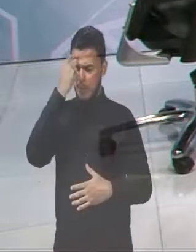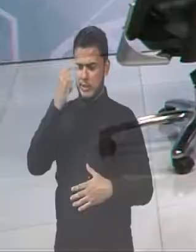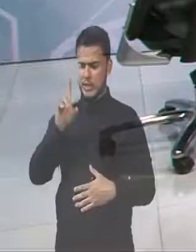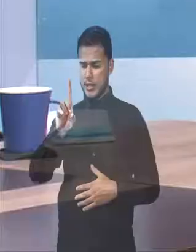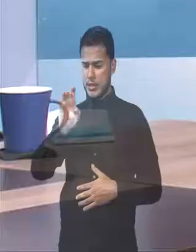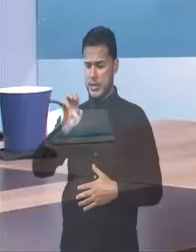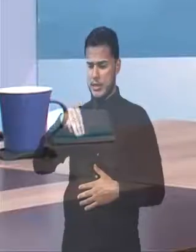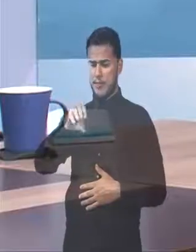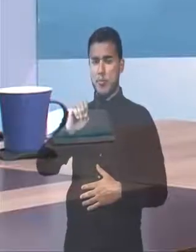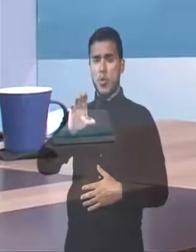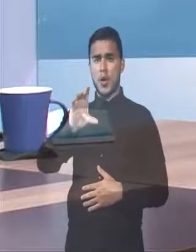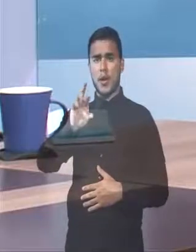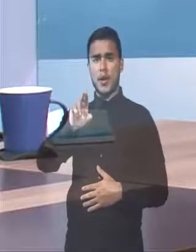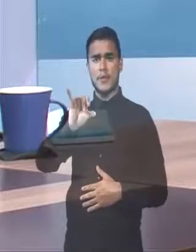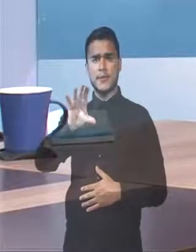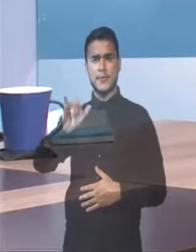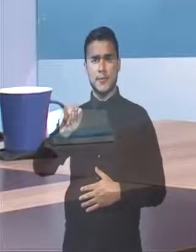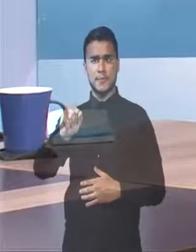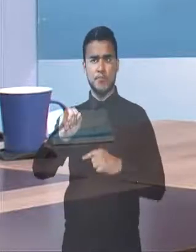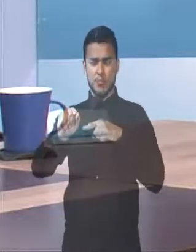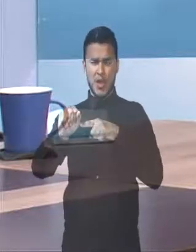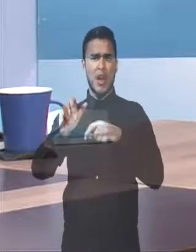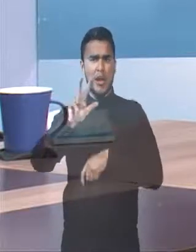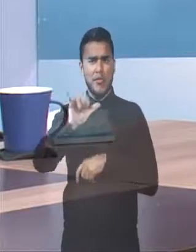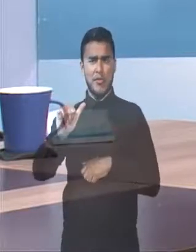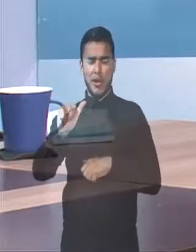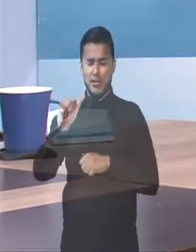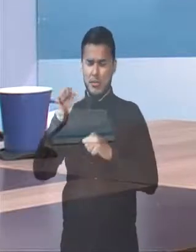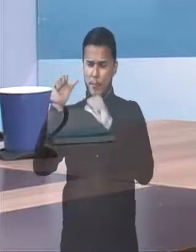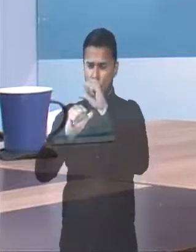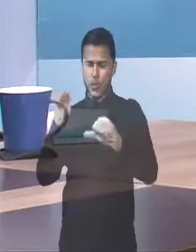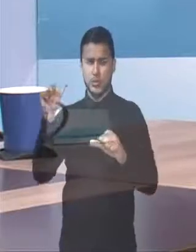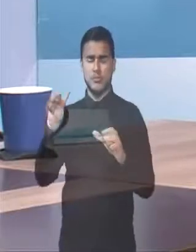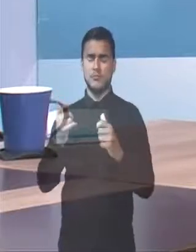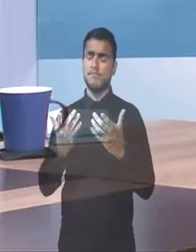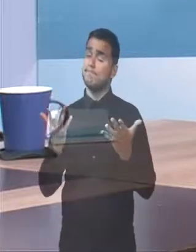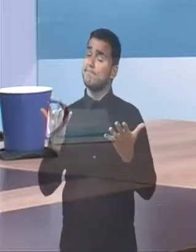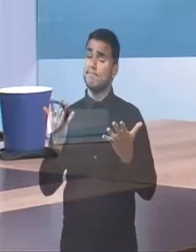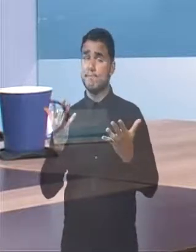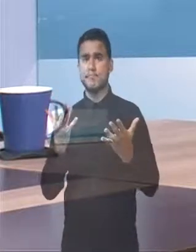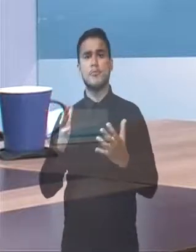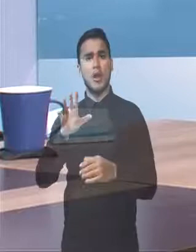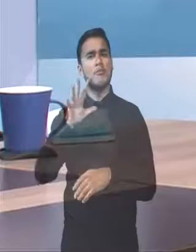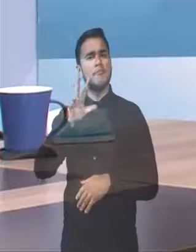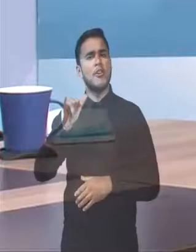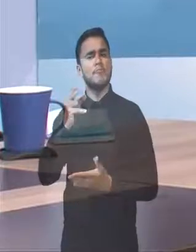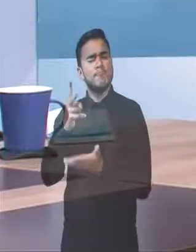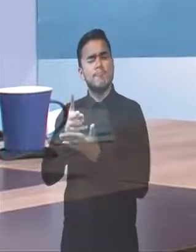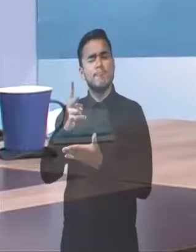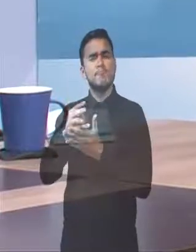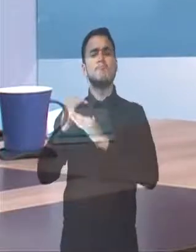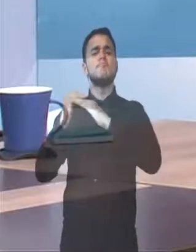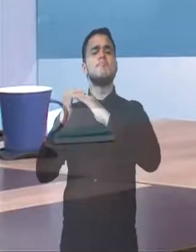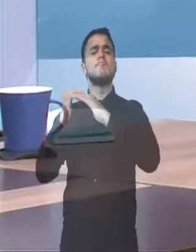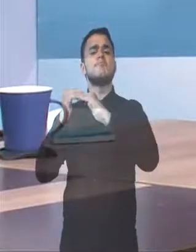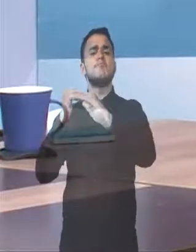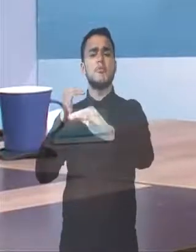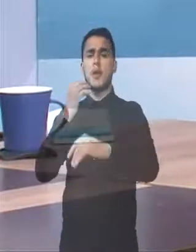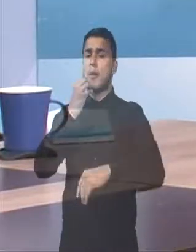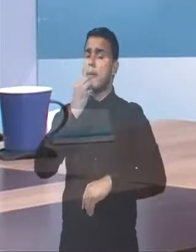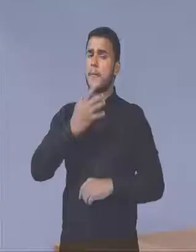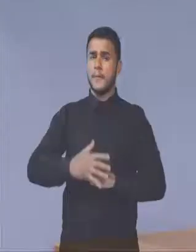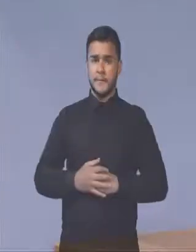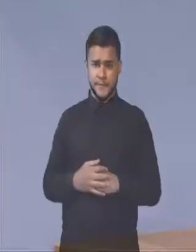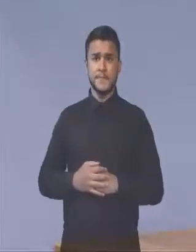o professor Adolfo, de que isso, pelo contrário, fortalece. Embora a insegurança ela traga uma necessidade de